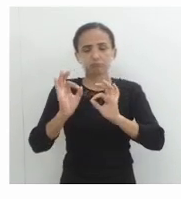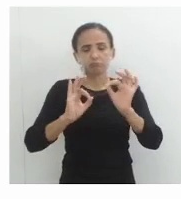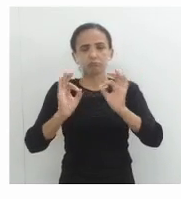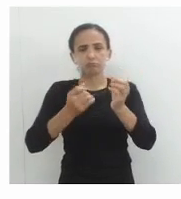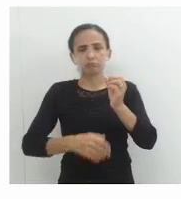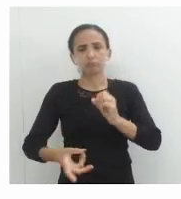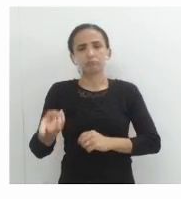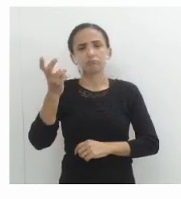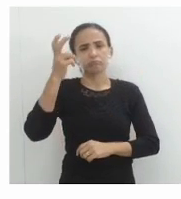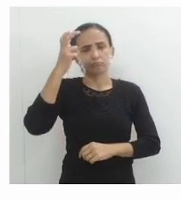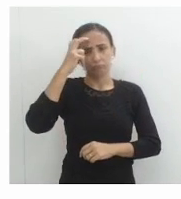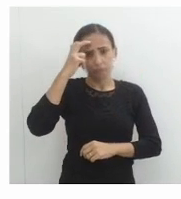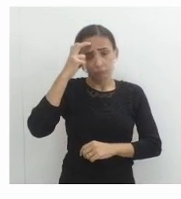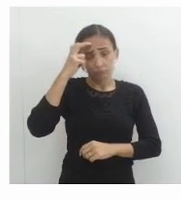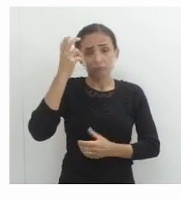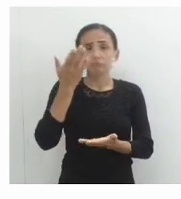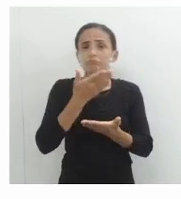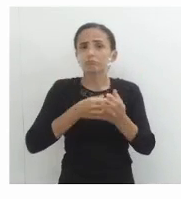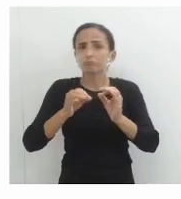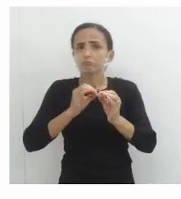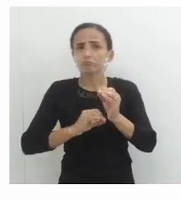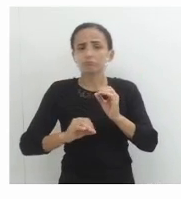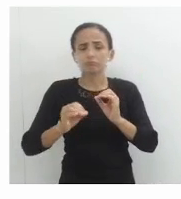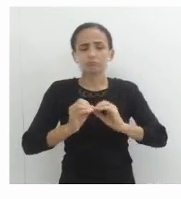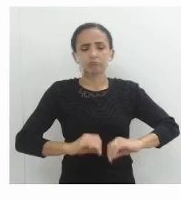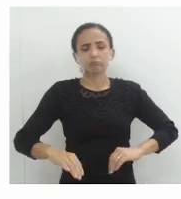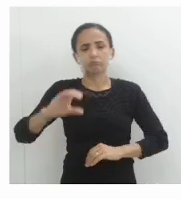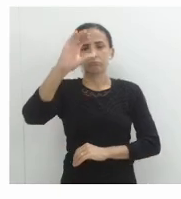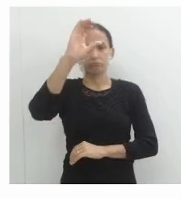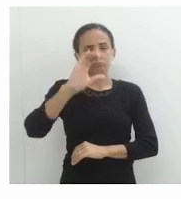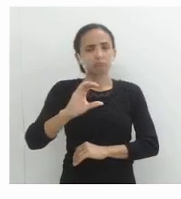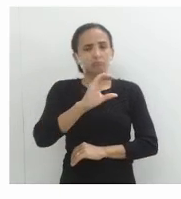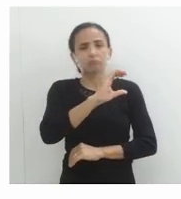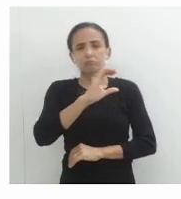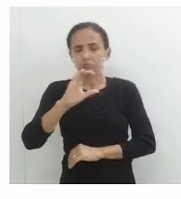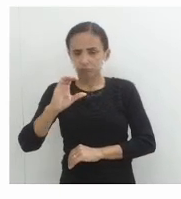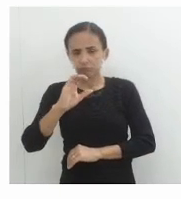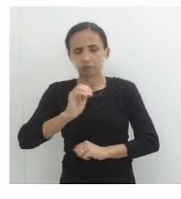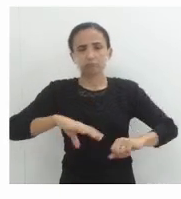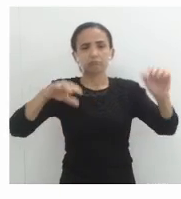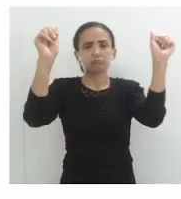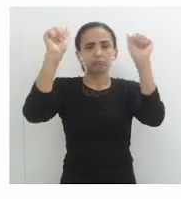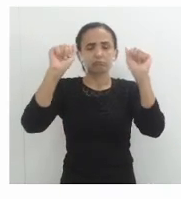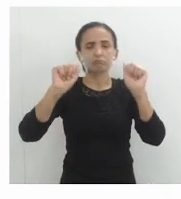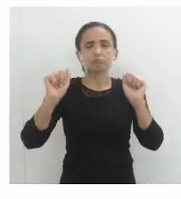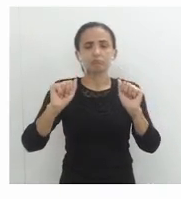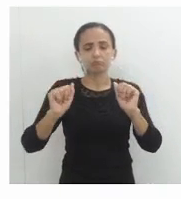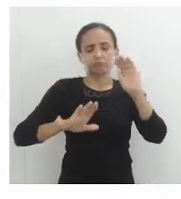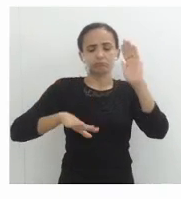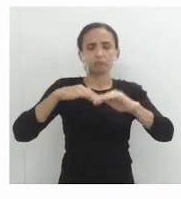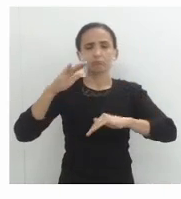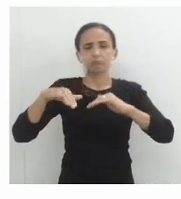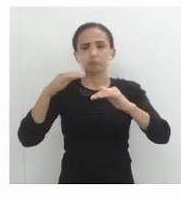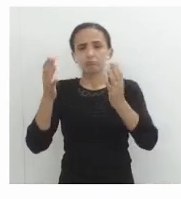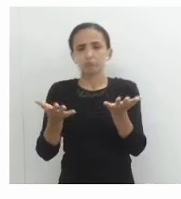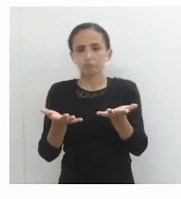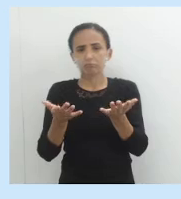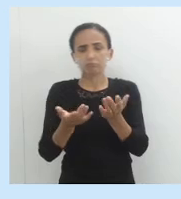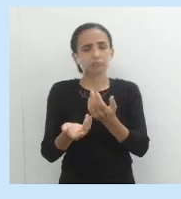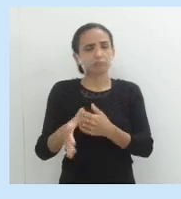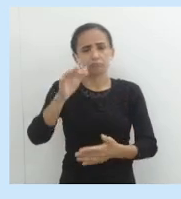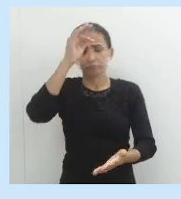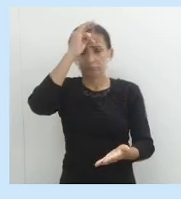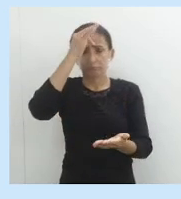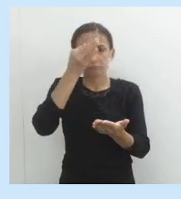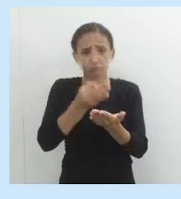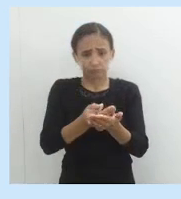cultura ocidental eram mosteiros católicos, reforçando a função da arte como modo de difusão da fé cristã. Lembrando que